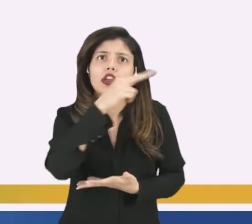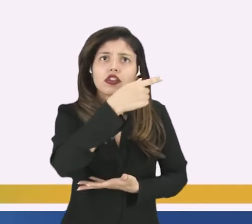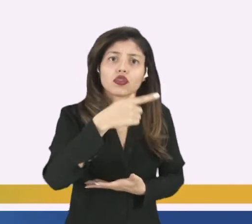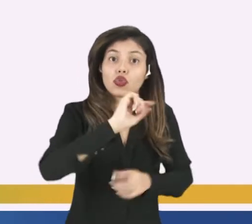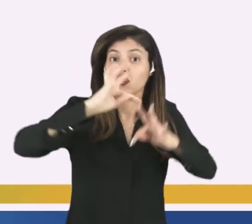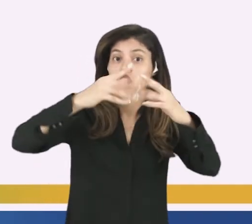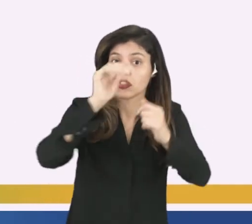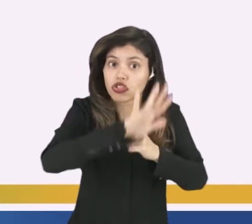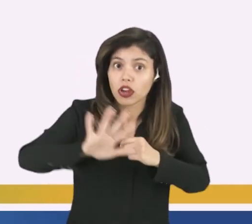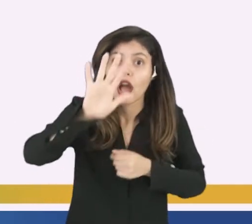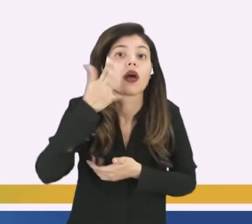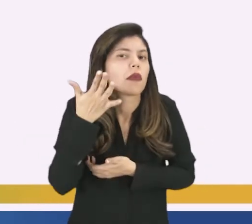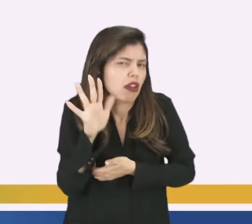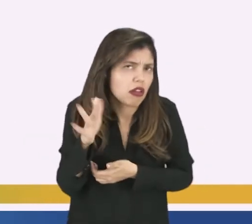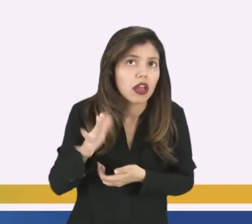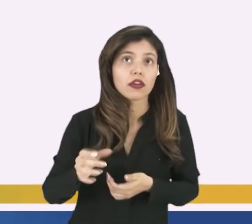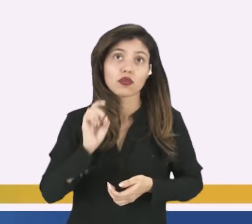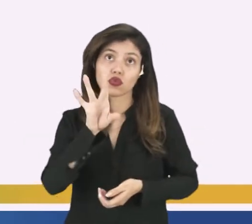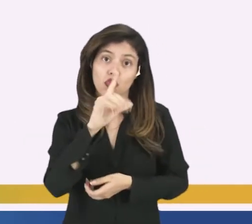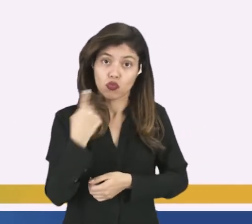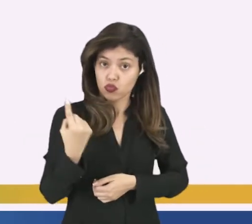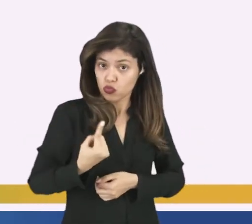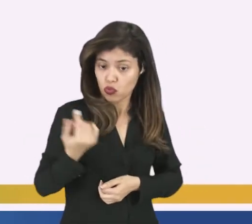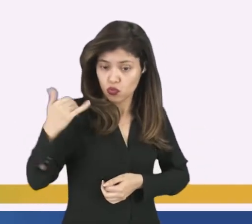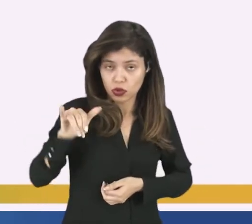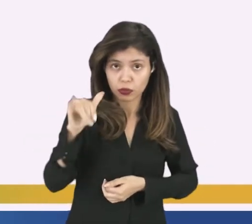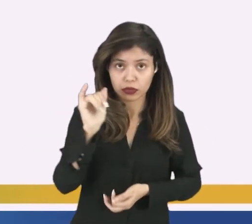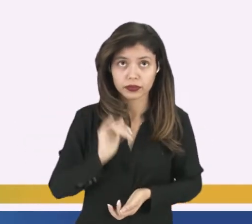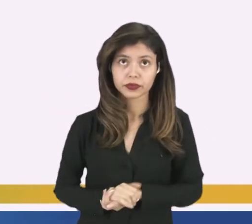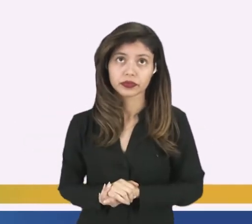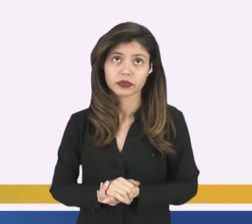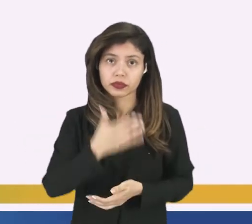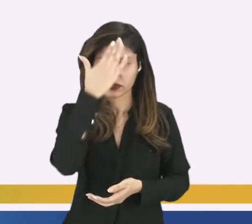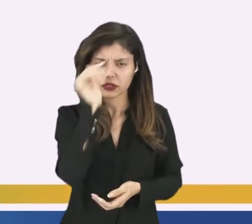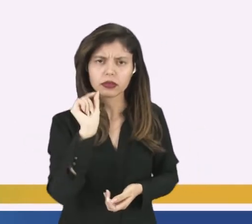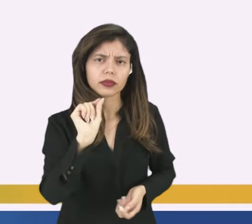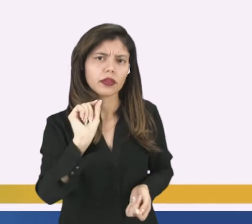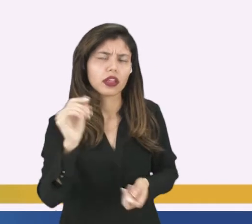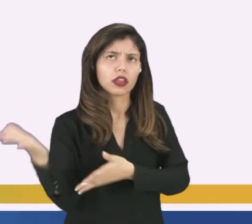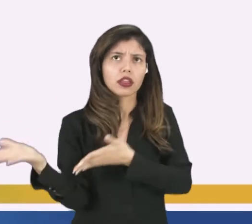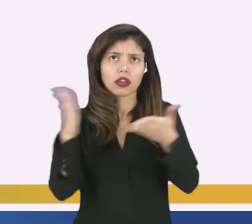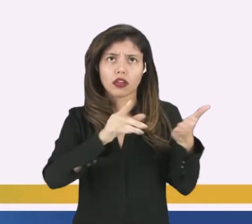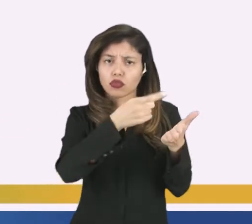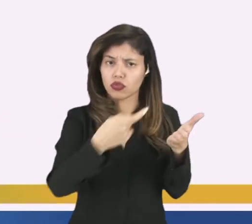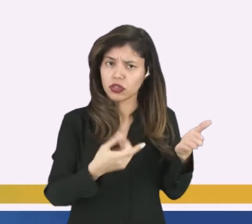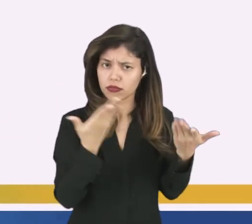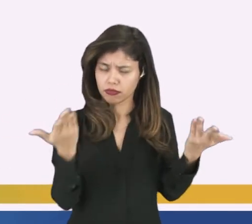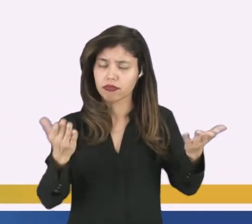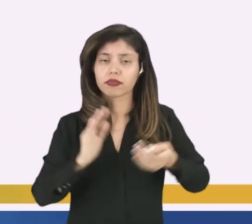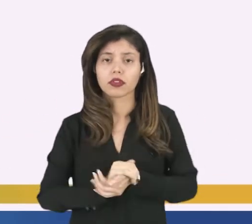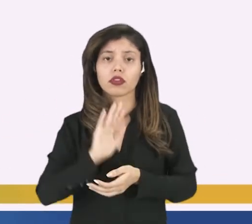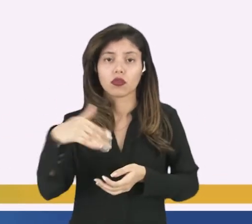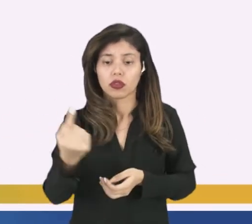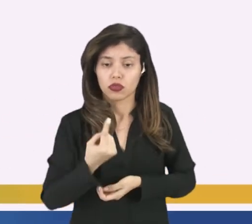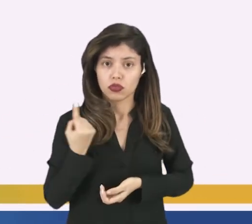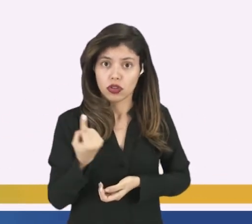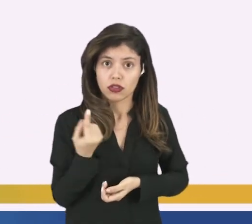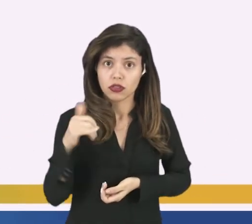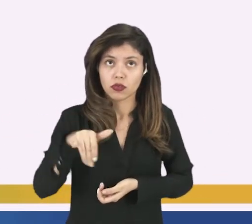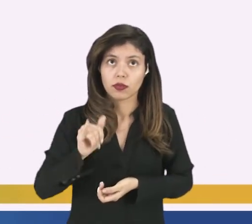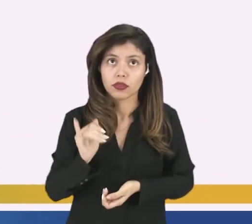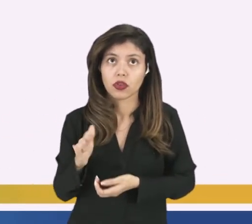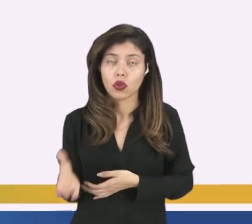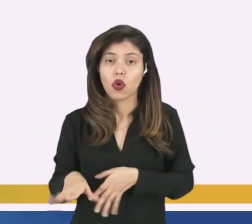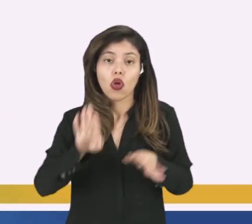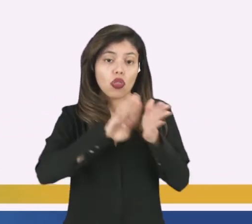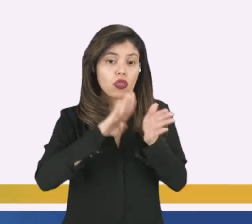Ela está no formato quase geral. Eu vou isolar o y e saber quem é que vai ficar do lado do x. Quando tu isola o